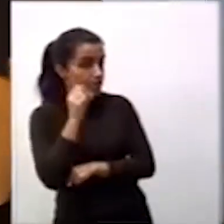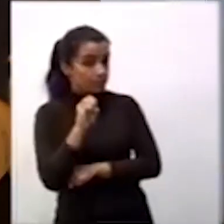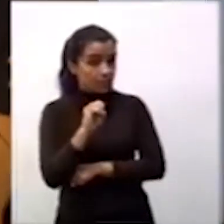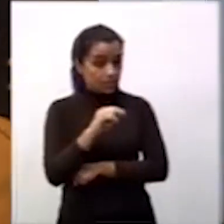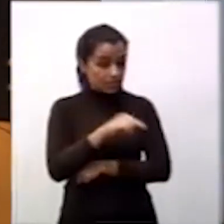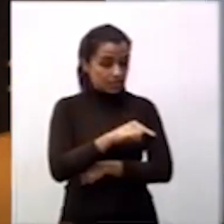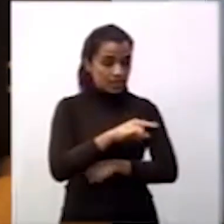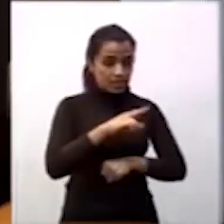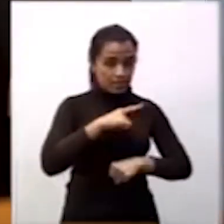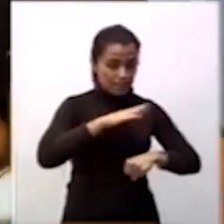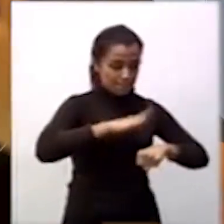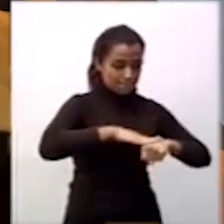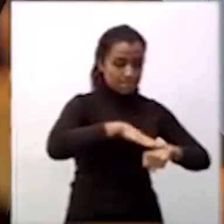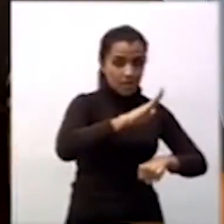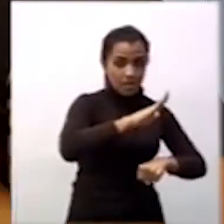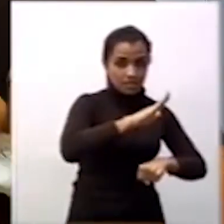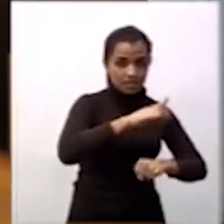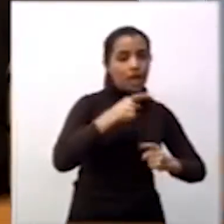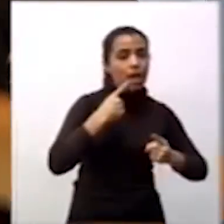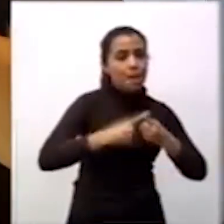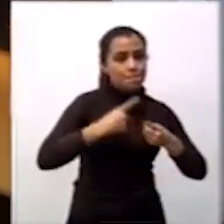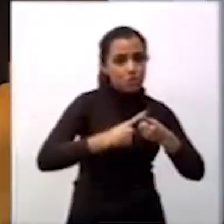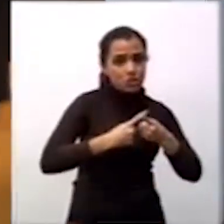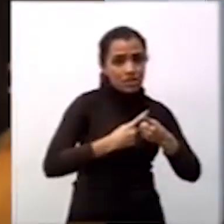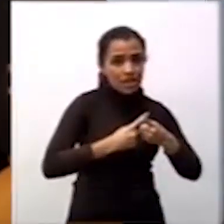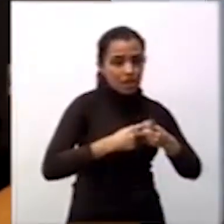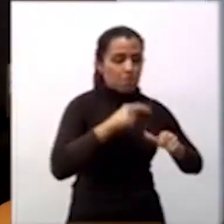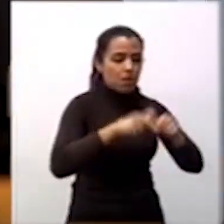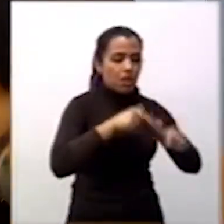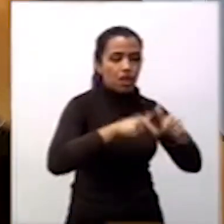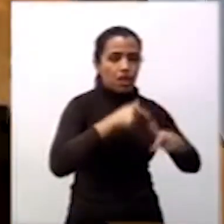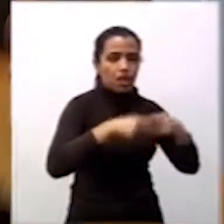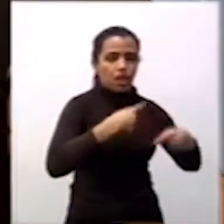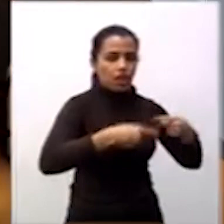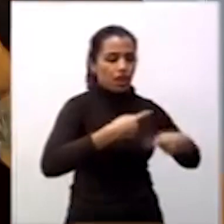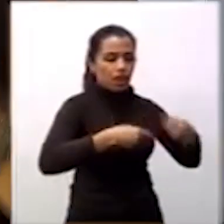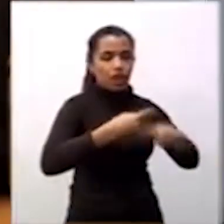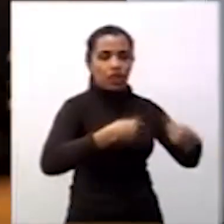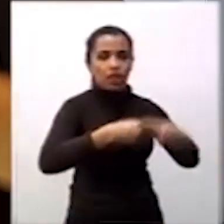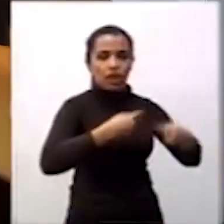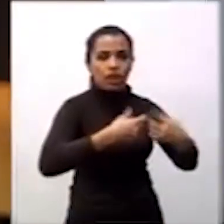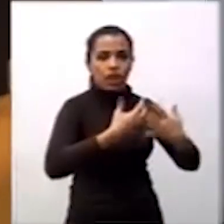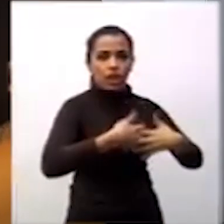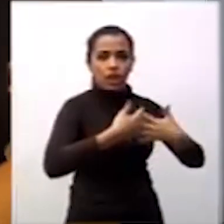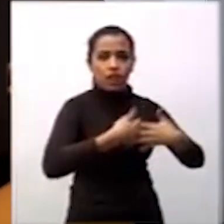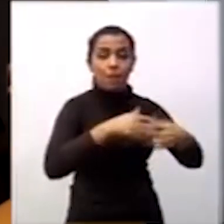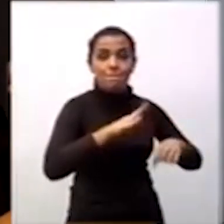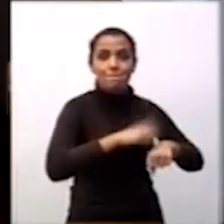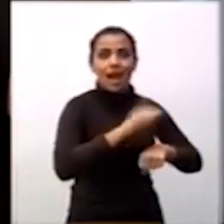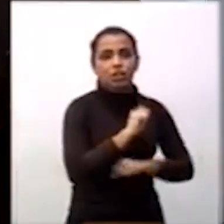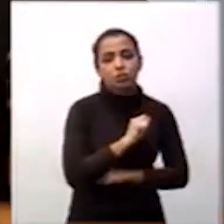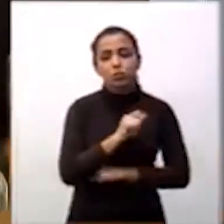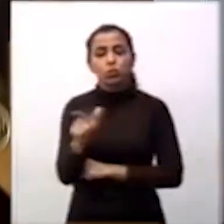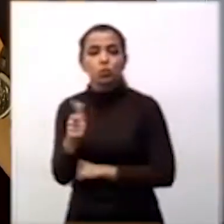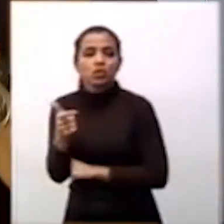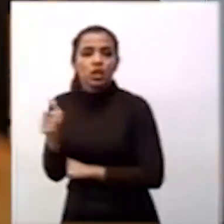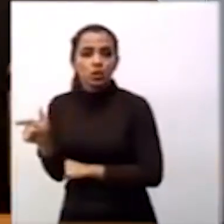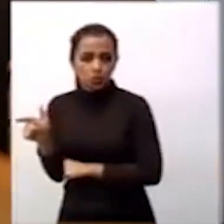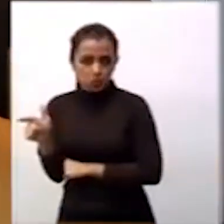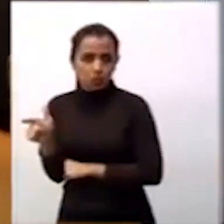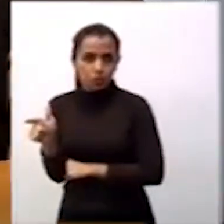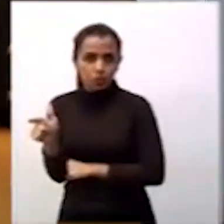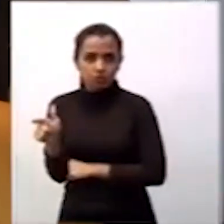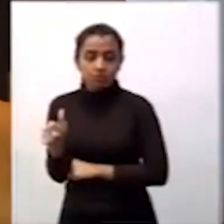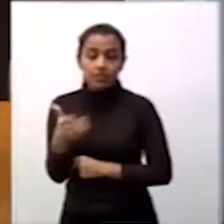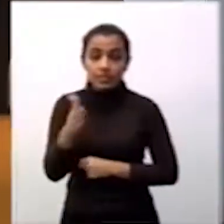mais potência, é porque realiza mais trabalho, é porque transforma mais energia. Então, um